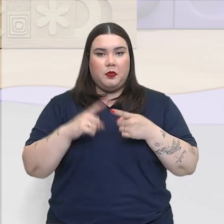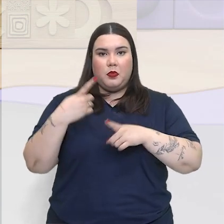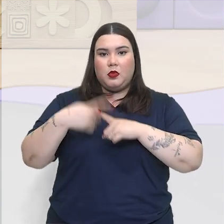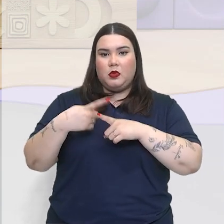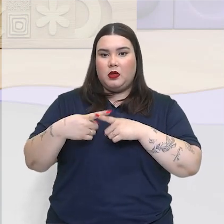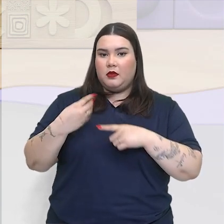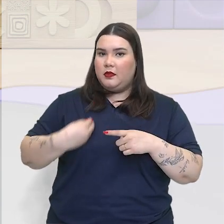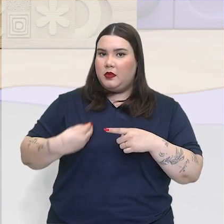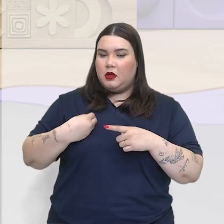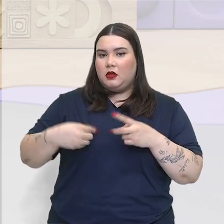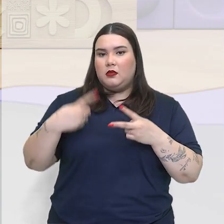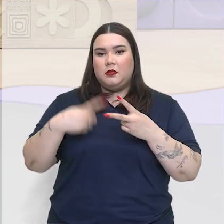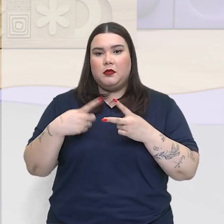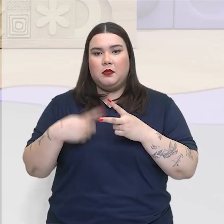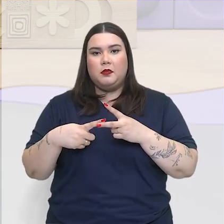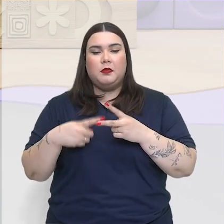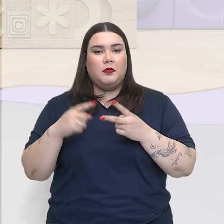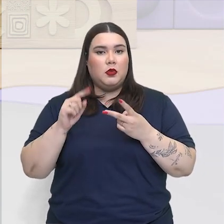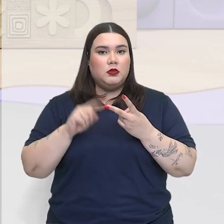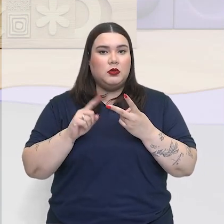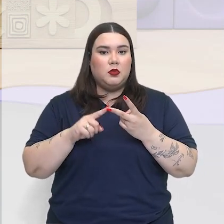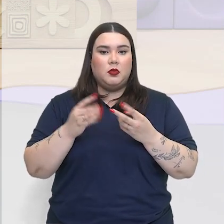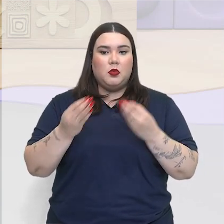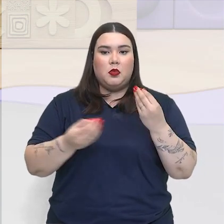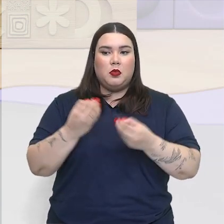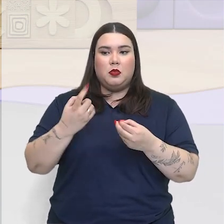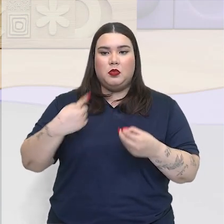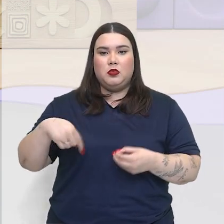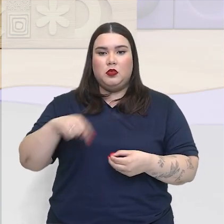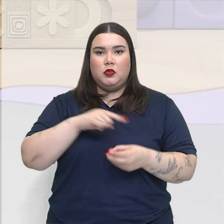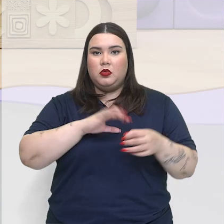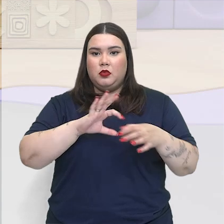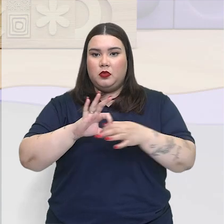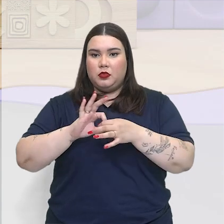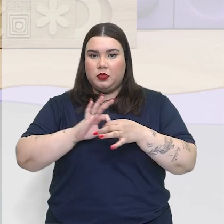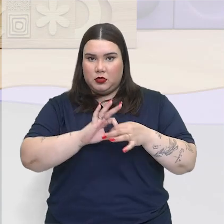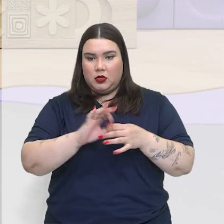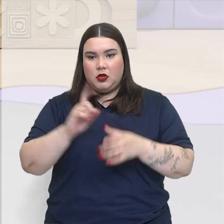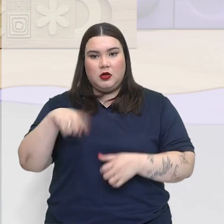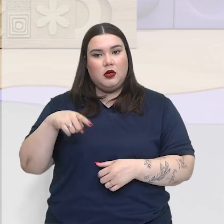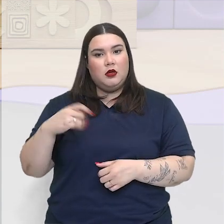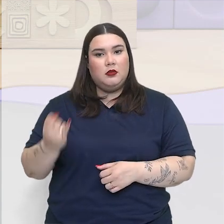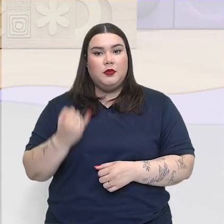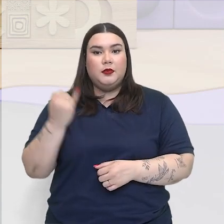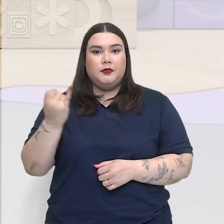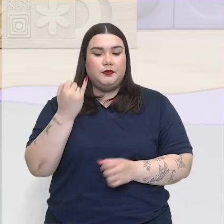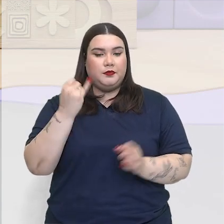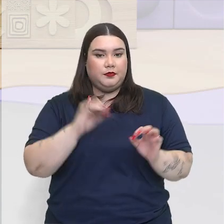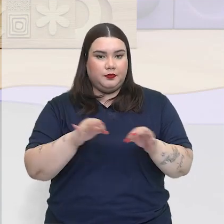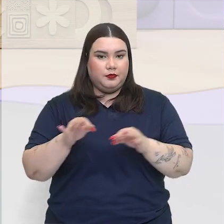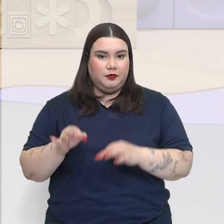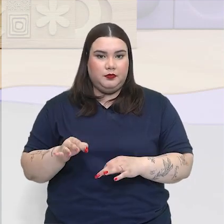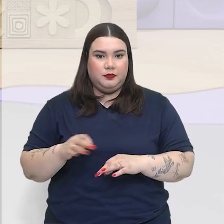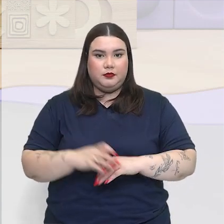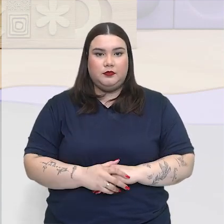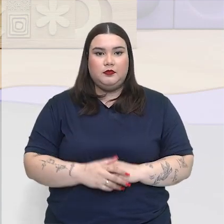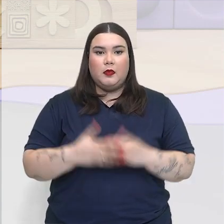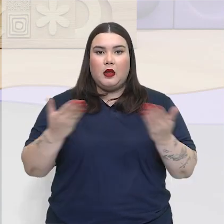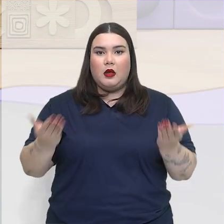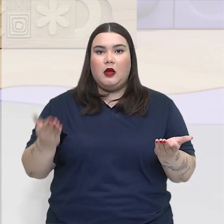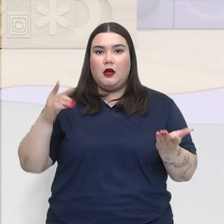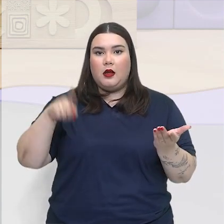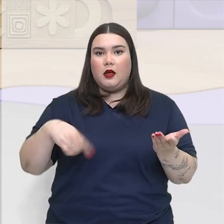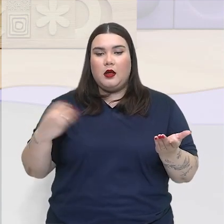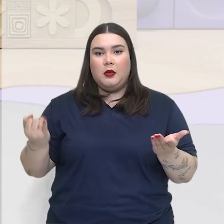o porquê que existimos e sobre o que nos une, né? Isso é muito importante. E isso é tão